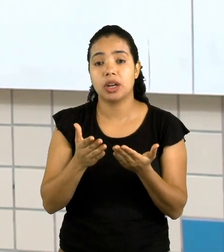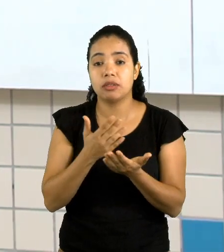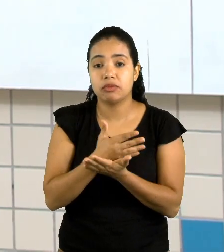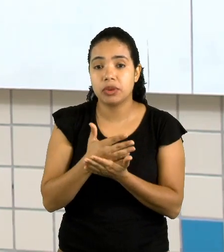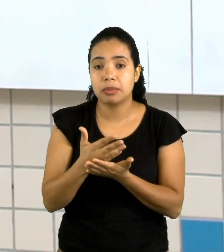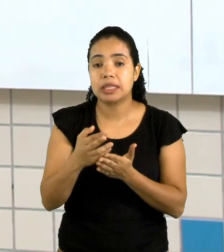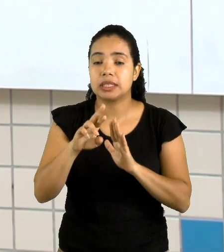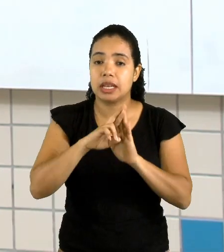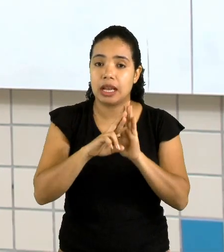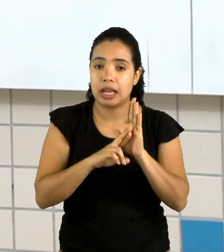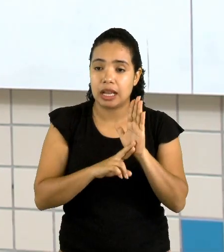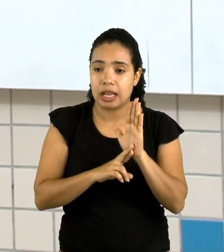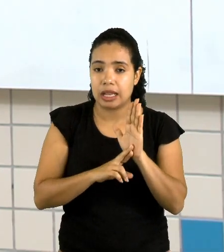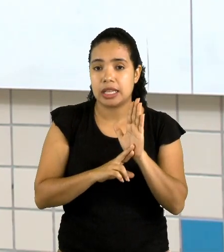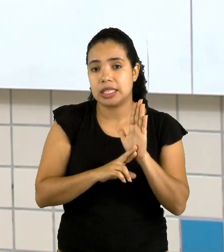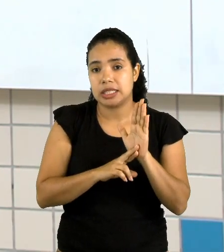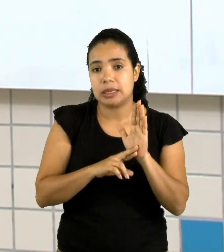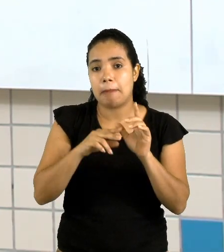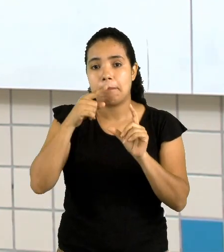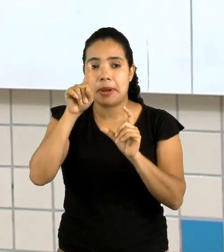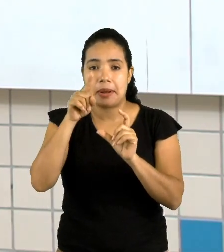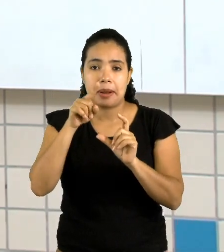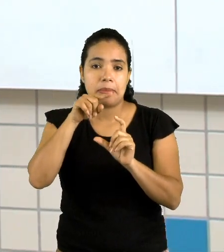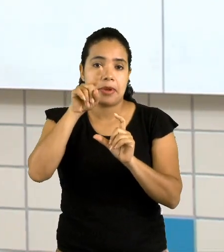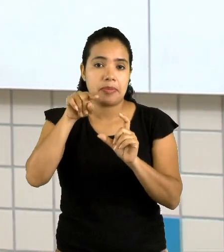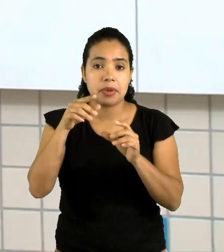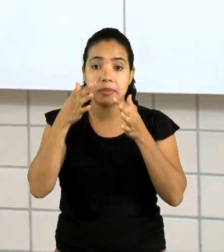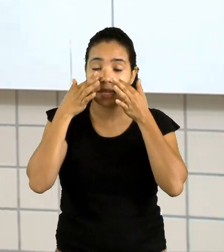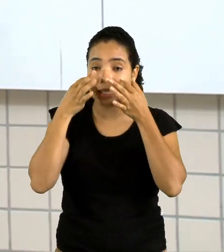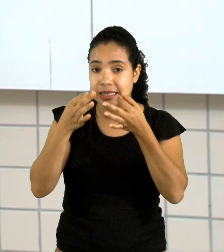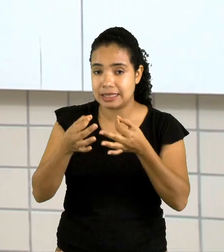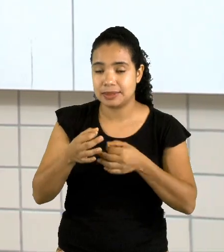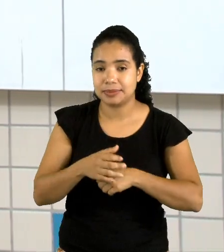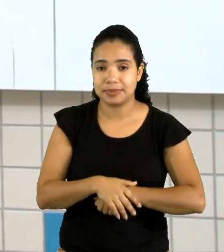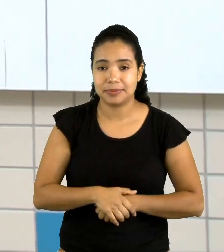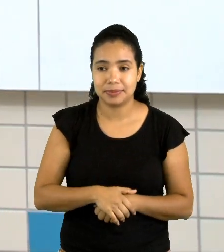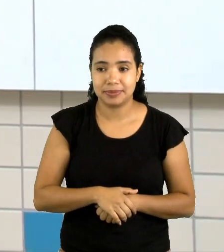uma regra de acentuação dessas palavras. Preste atenção.